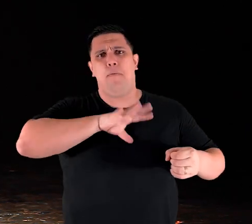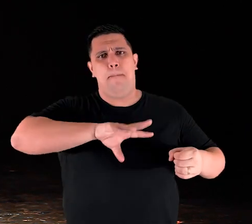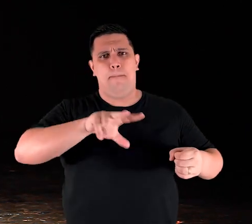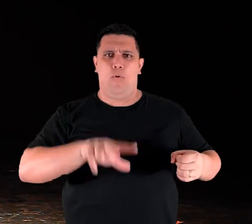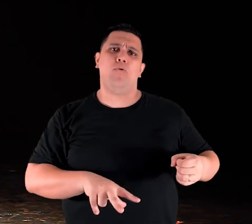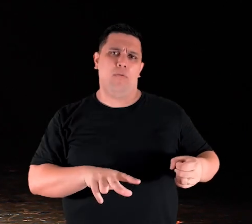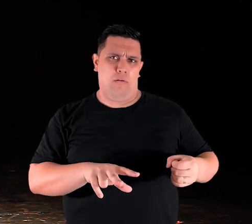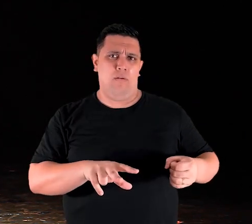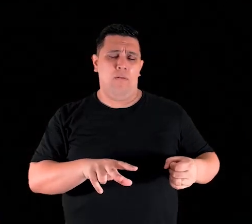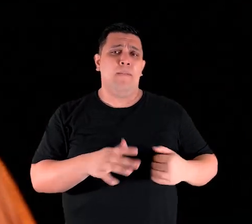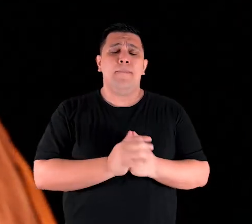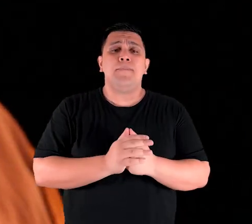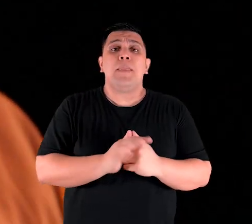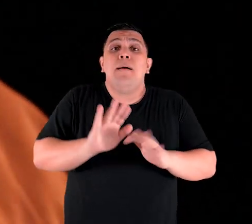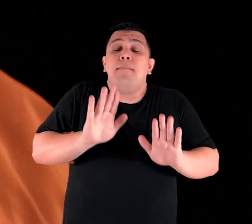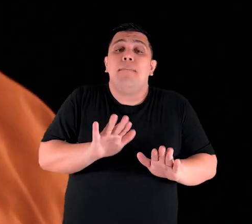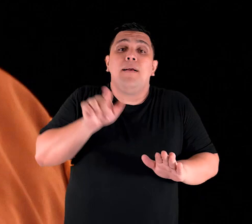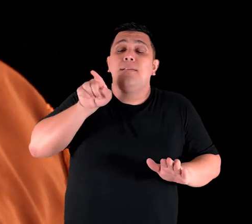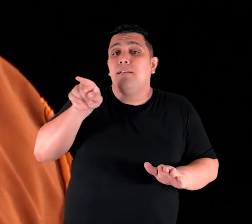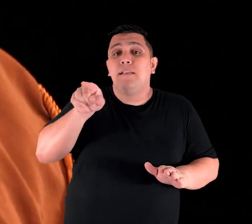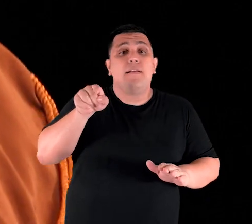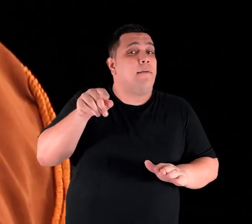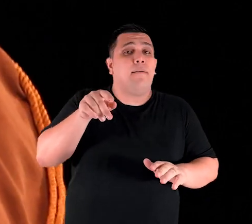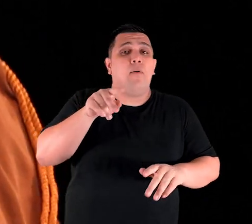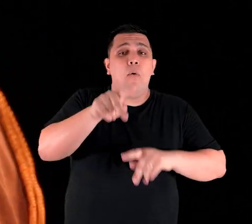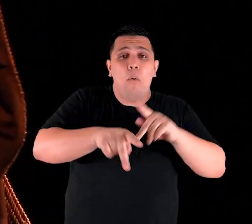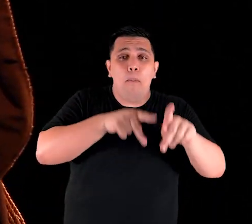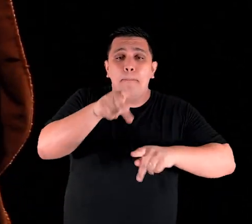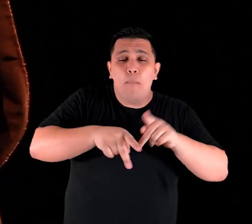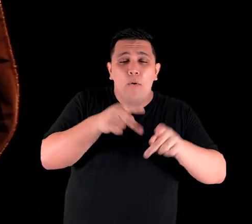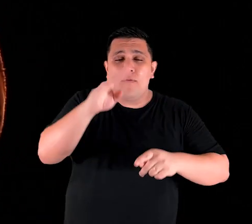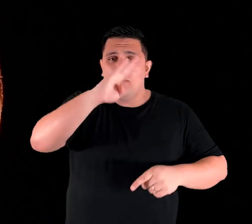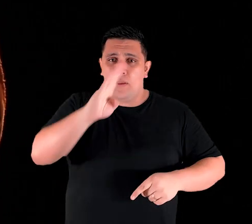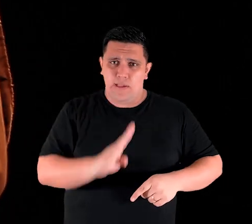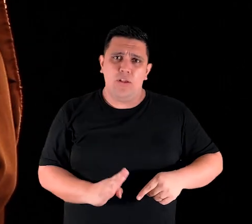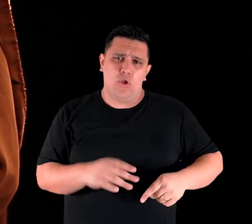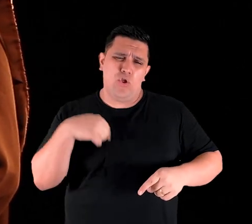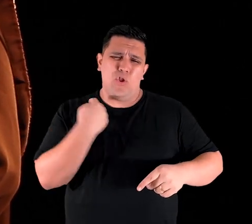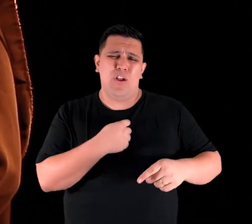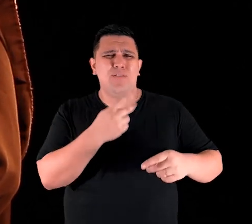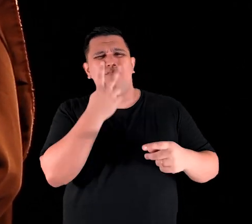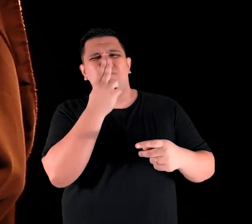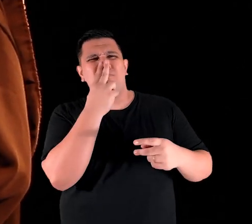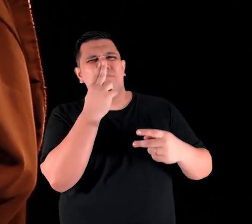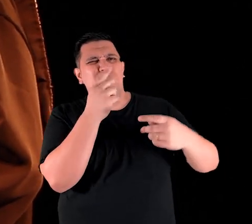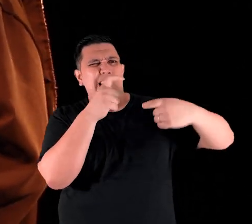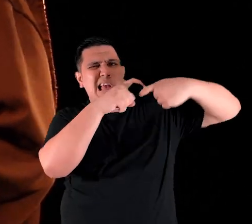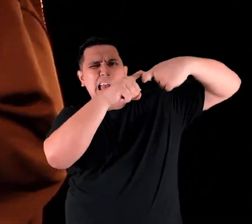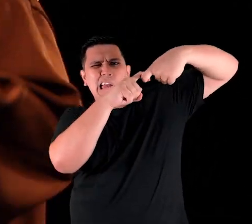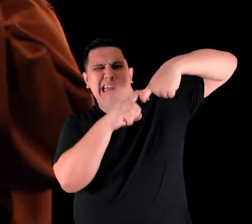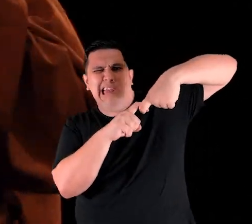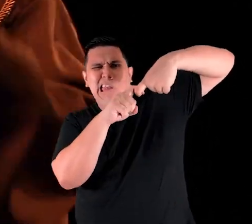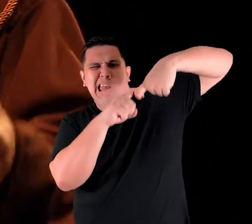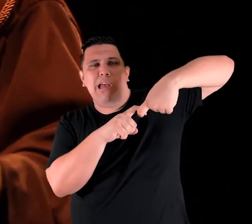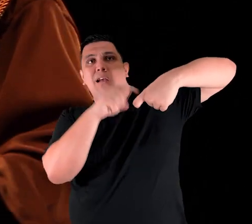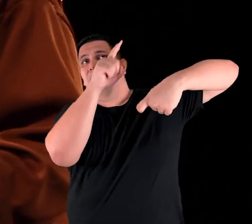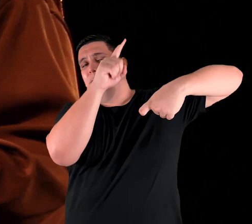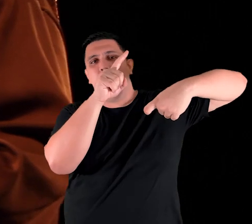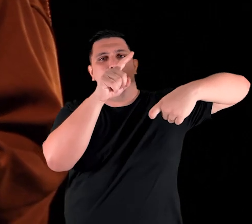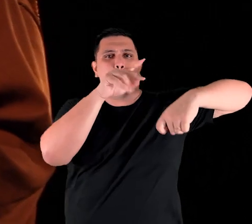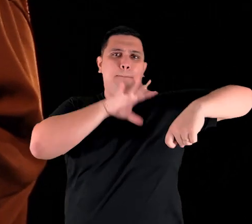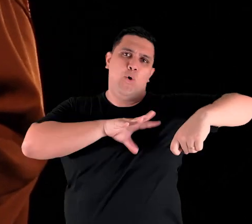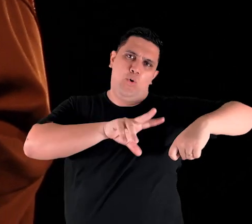Àquela altura, o povo brasileiro ainda era refém de Portugal. E o Dom Pedro